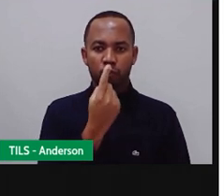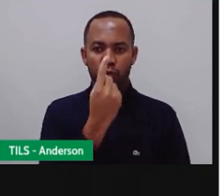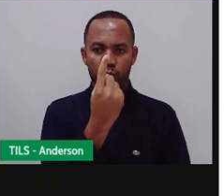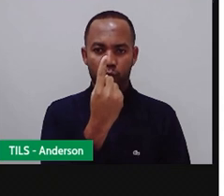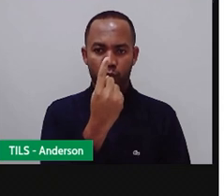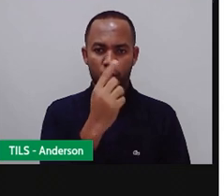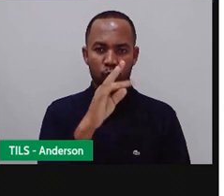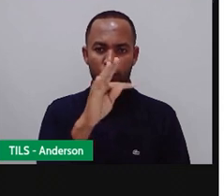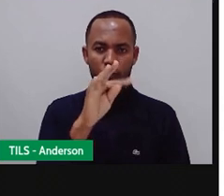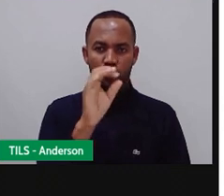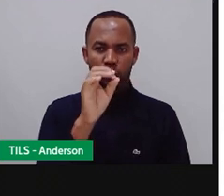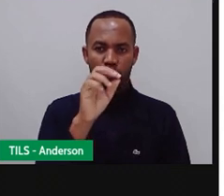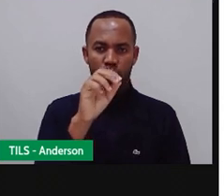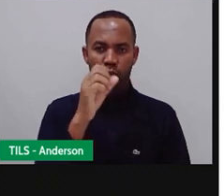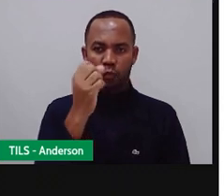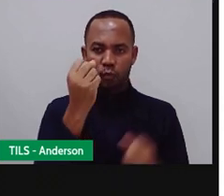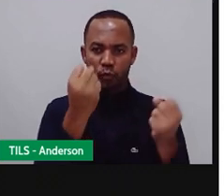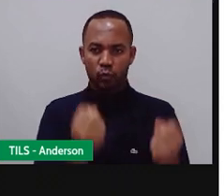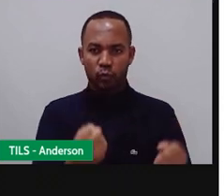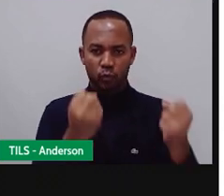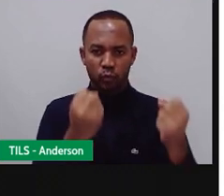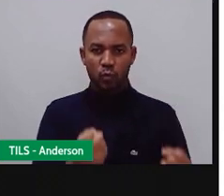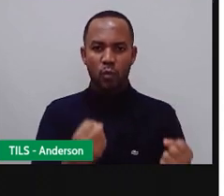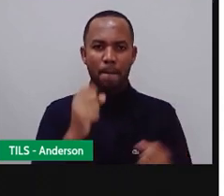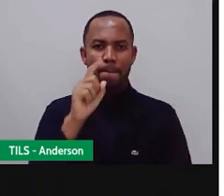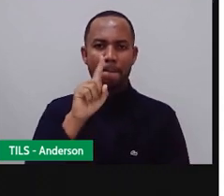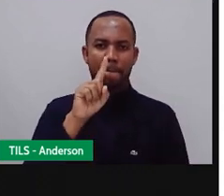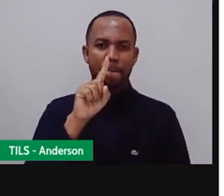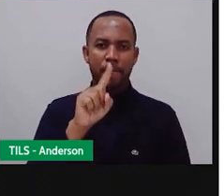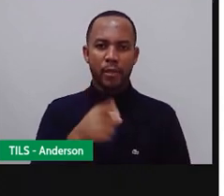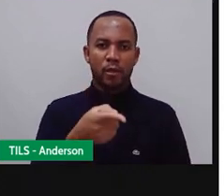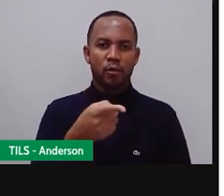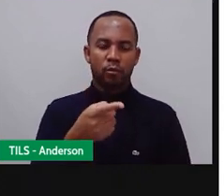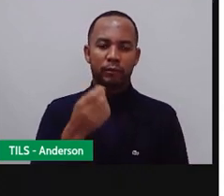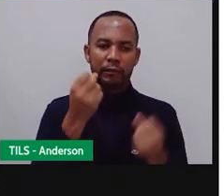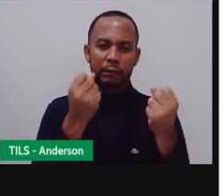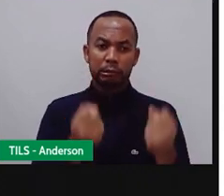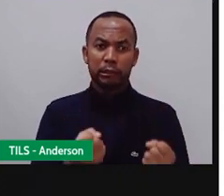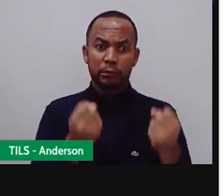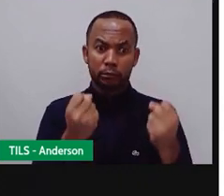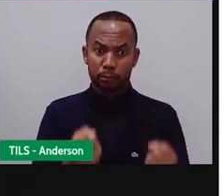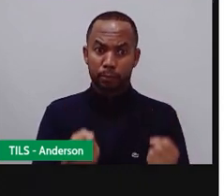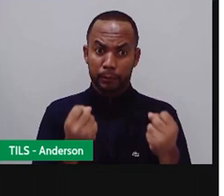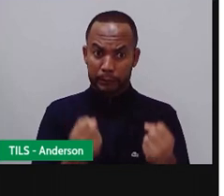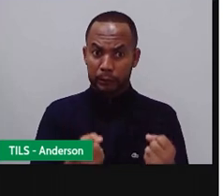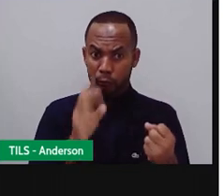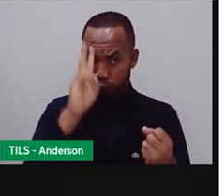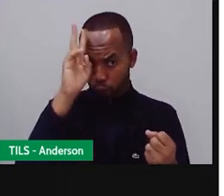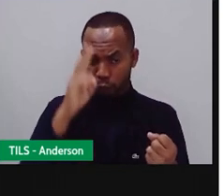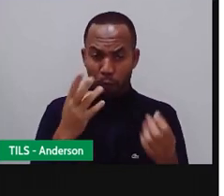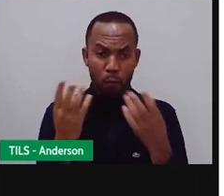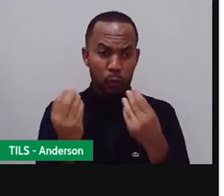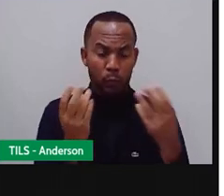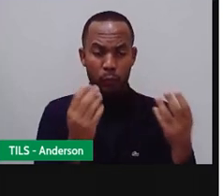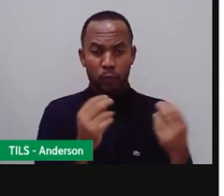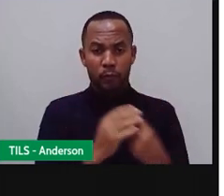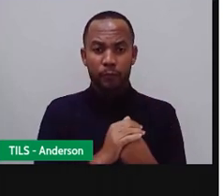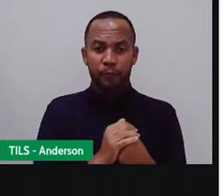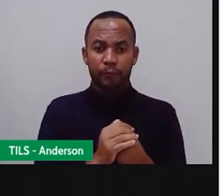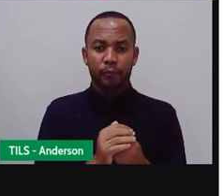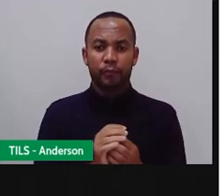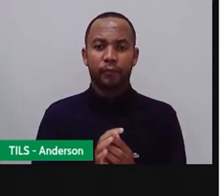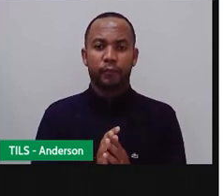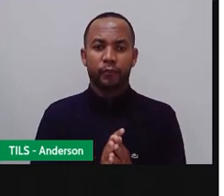tonelada né equivale a mil quilos é tiro para caramba viu muito então